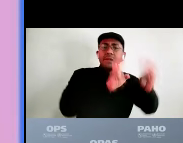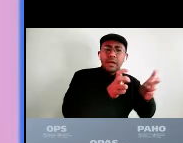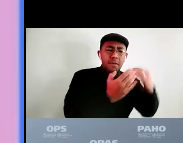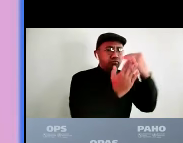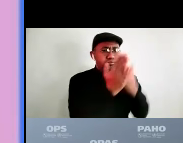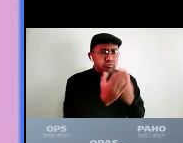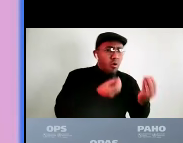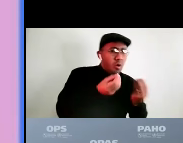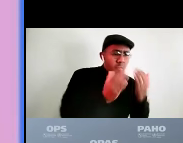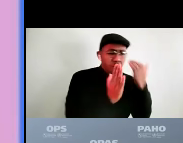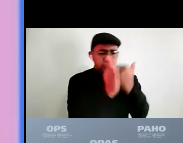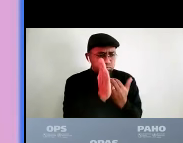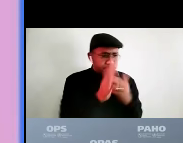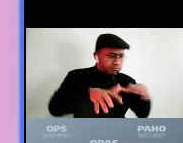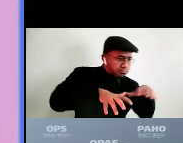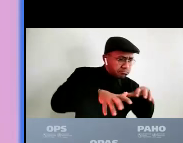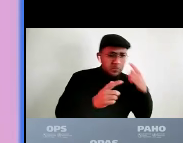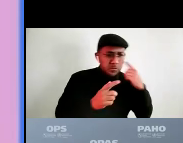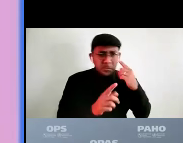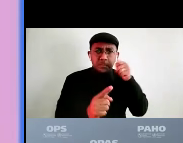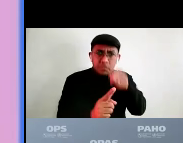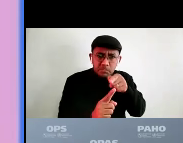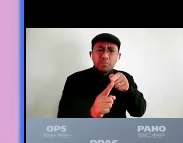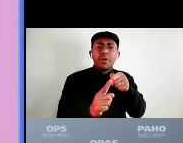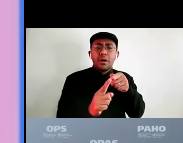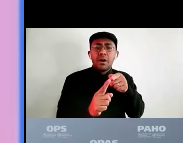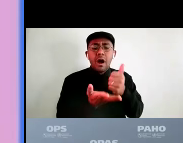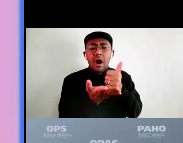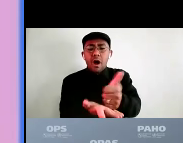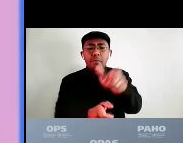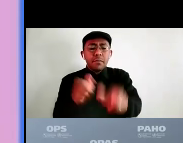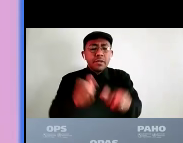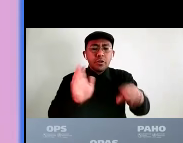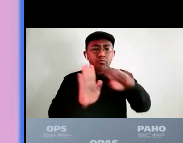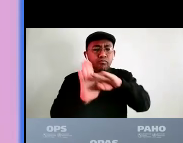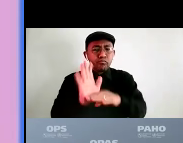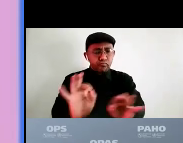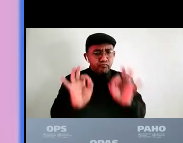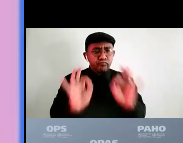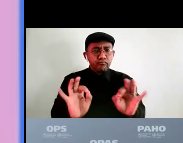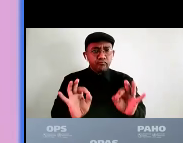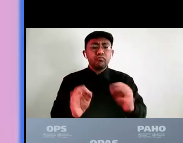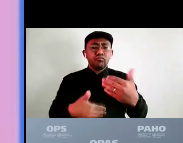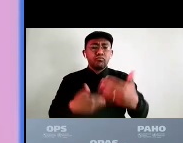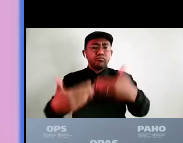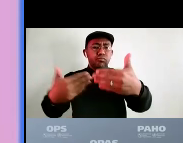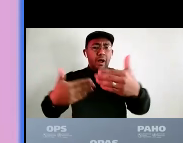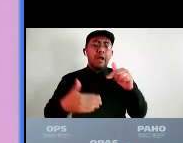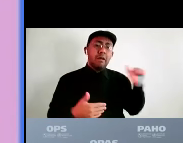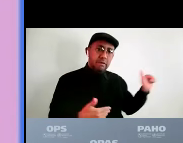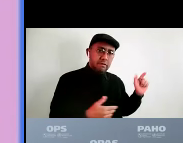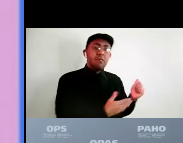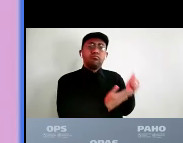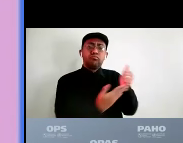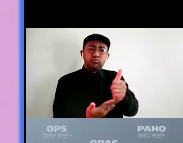do planejamento e complementação e monitoramento de reuniões massivas, para assim fortalecer a operação estratégica